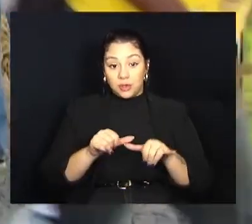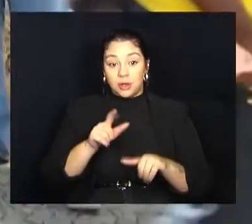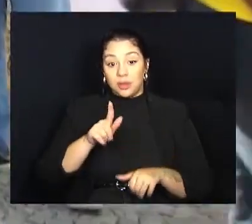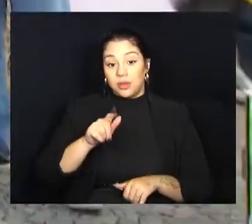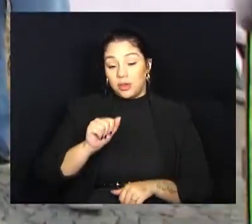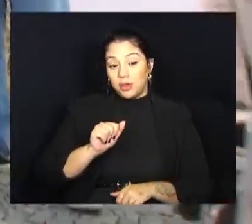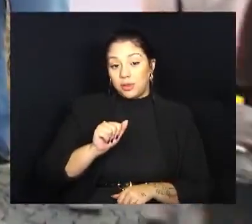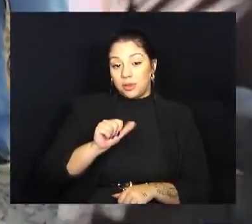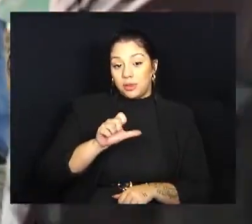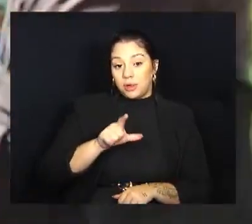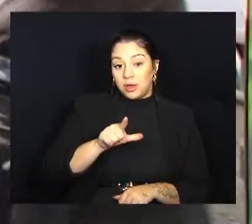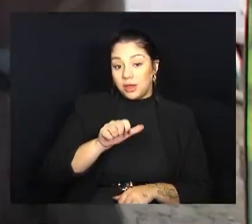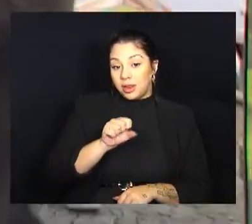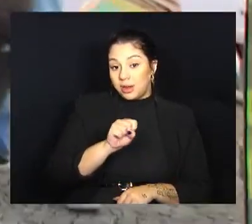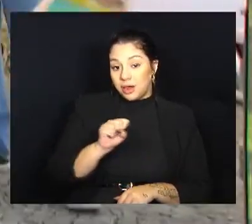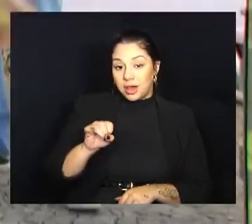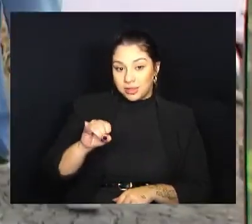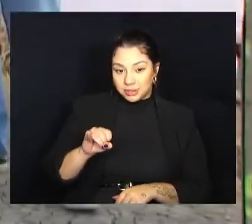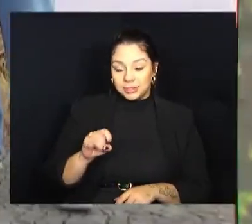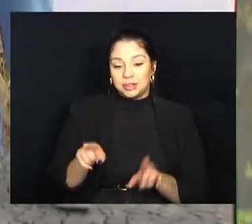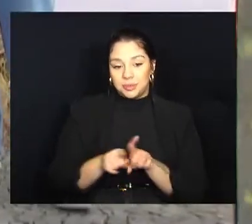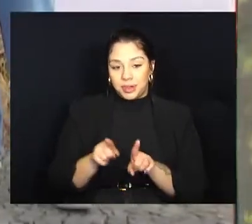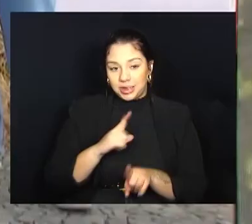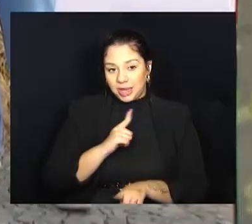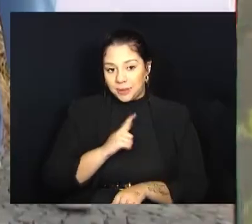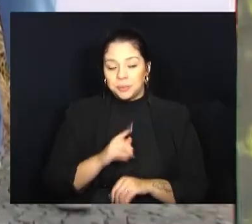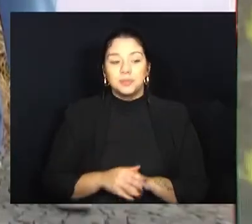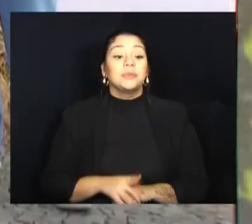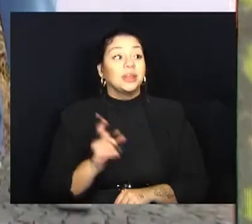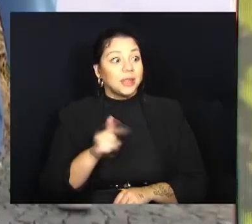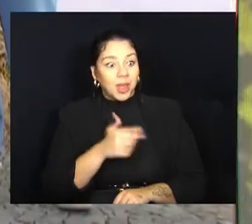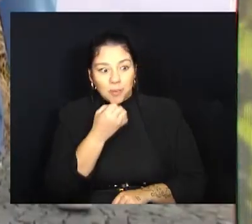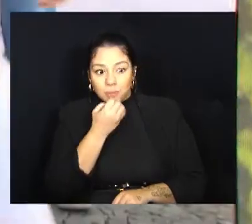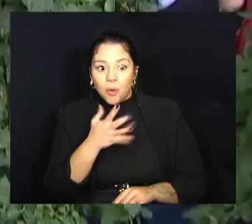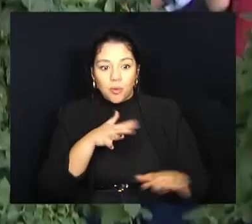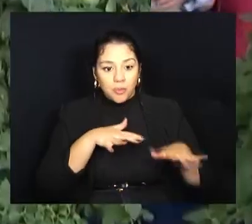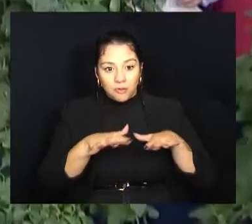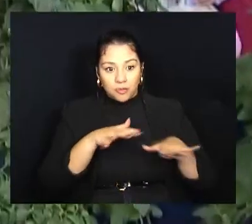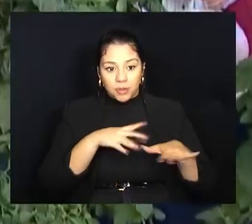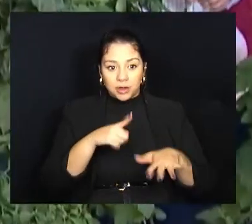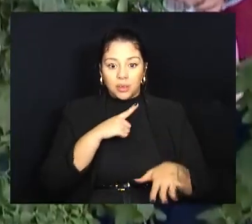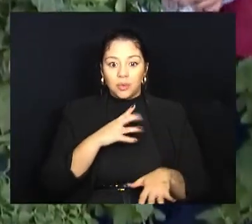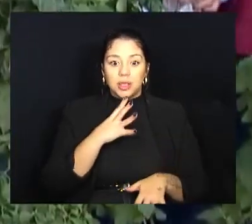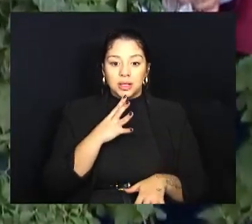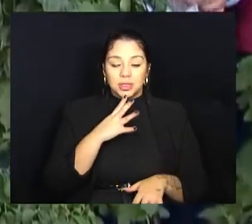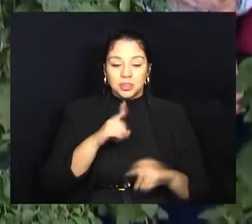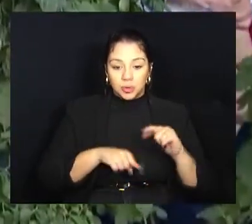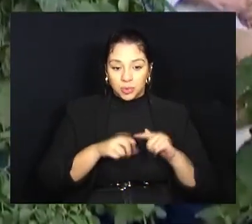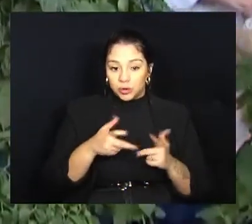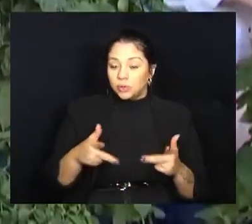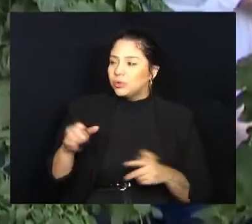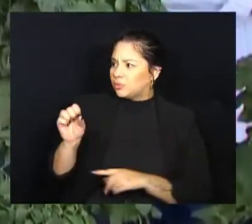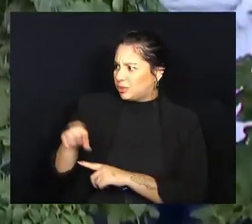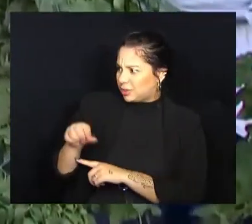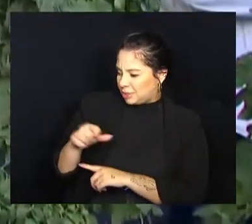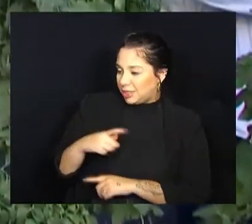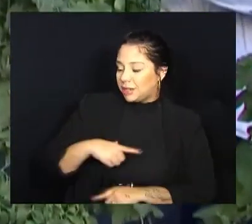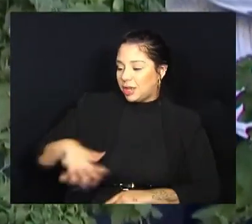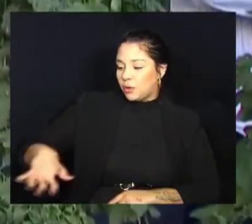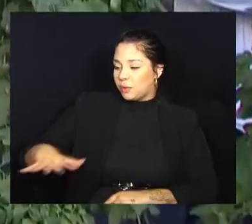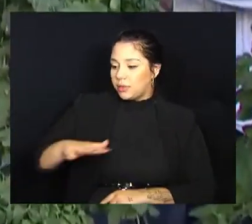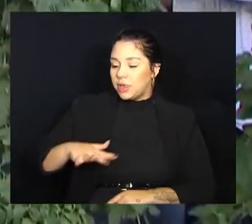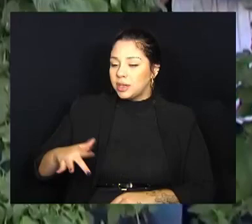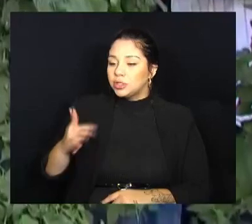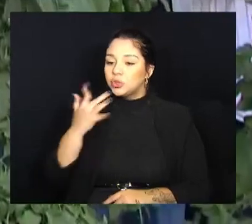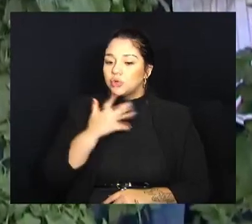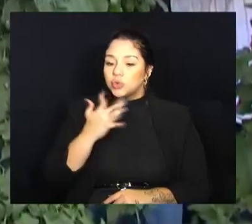e no Hortifruti Fartura. E como é que tá o movimento aí? Tá bacana? Tem bastante gente vindo conhecer o produto? Bastante gente, o ambiente está bem agradável,